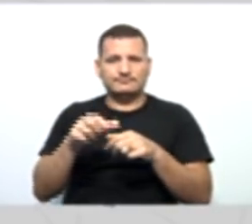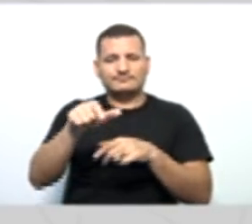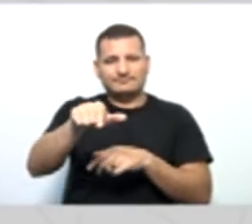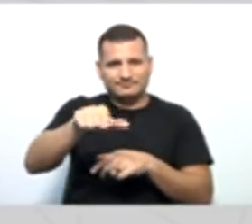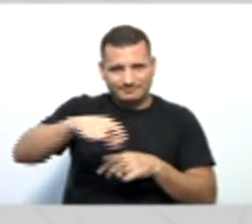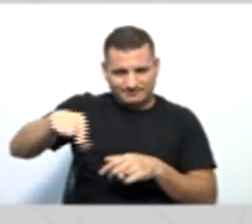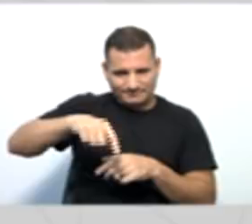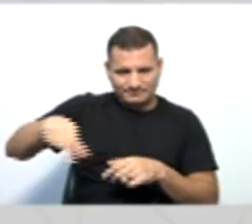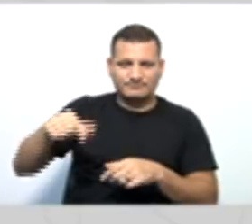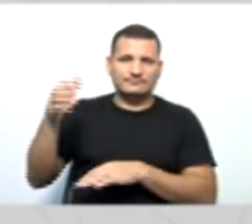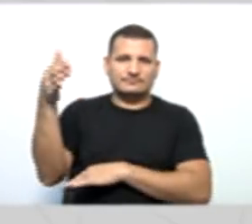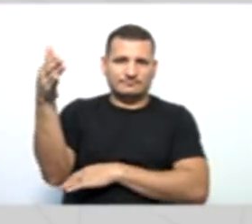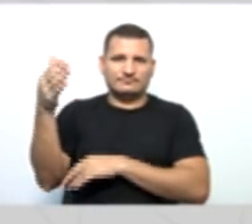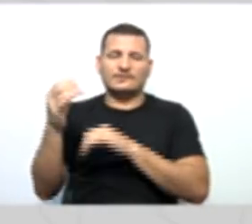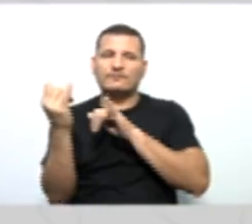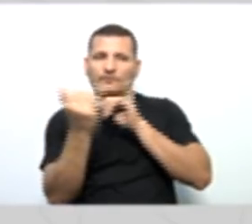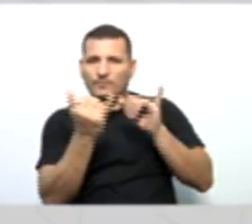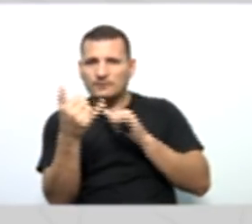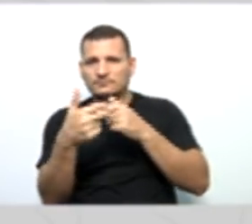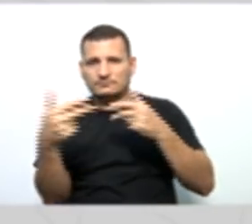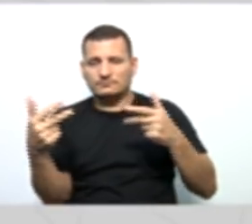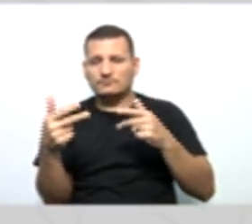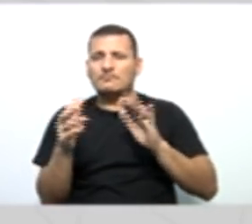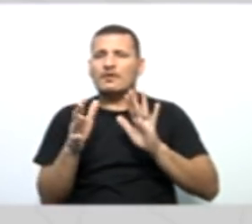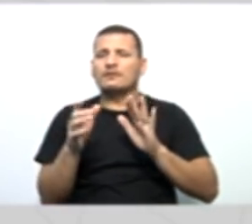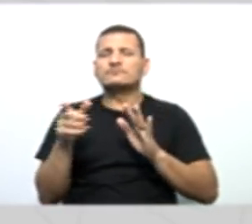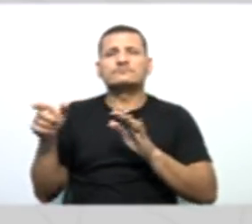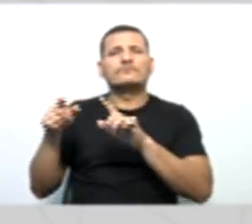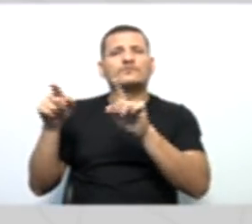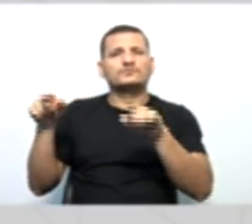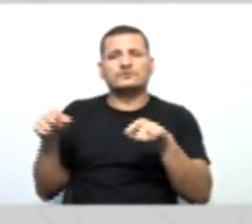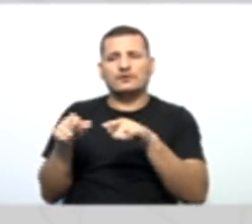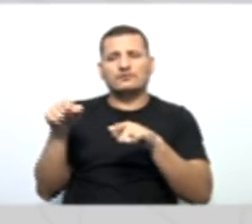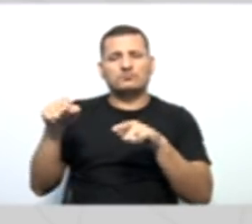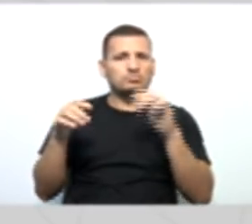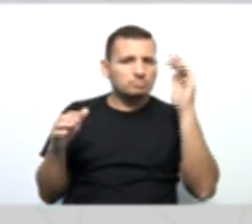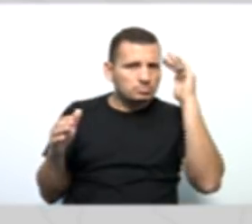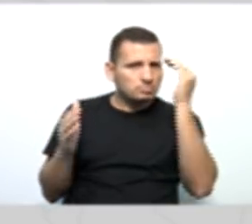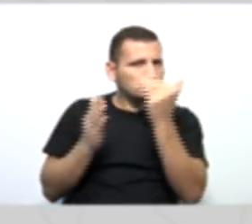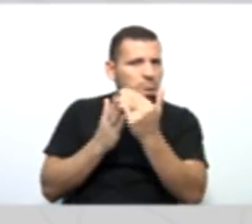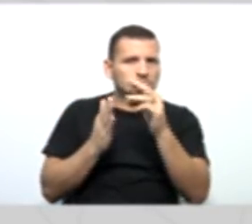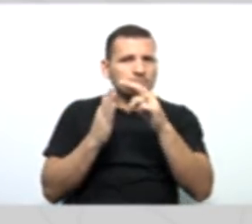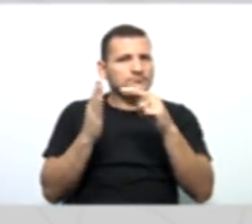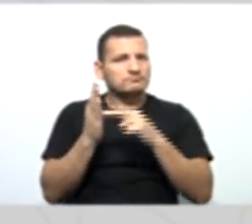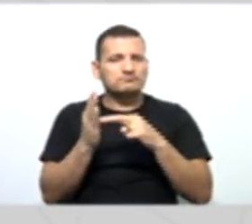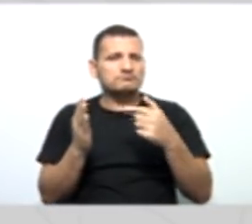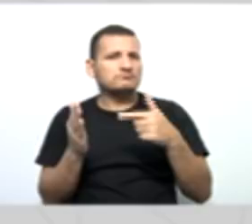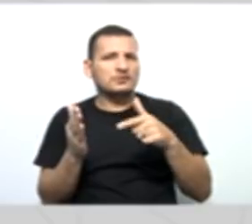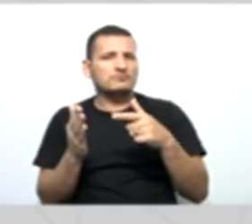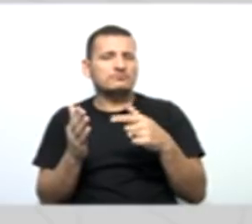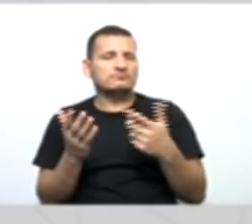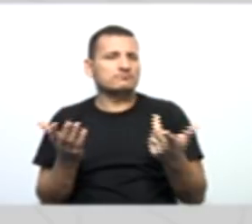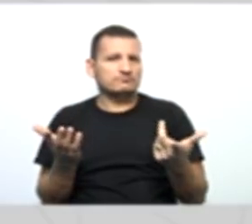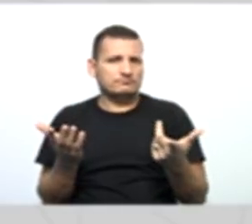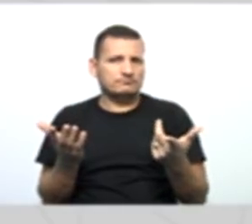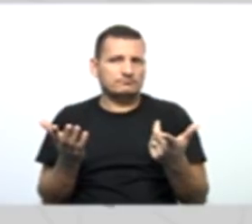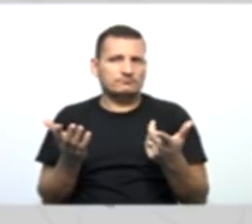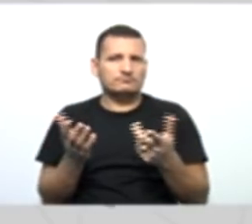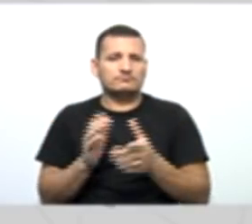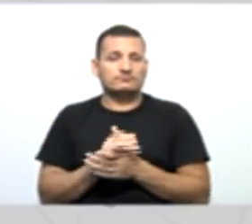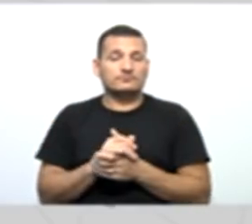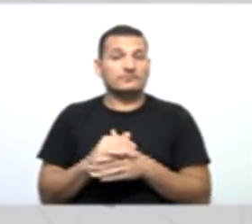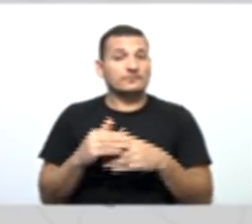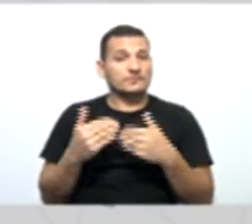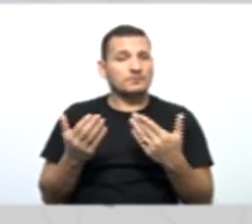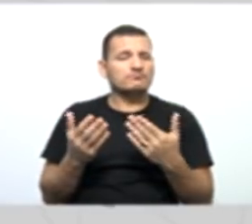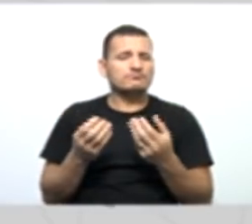trabalhador, não é, o funcionário, o servidor, o empregado, não cumprir essas normas. Não cumprir essas normas. Puxa vida,